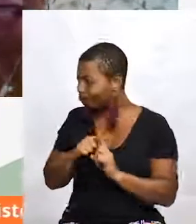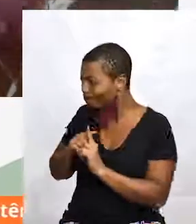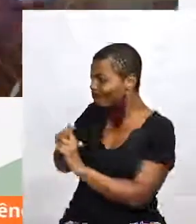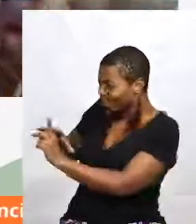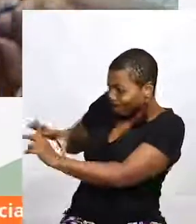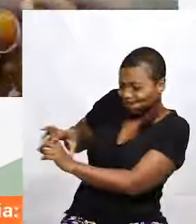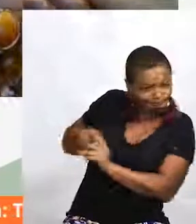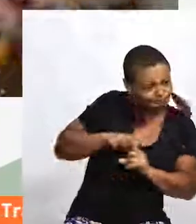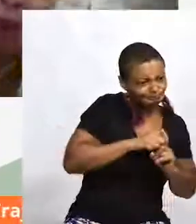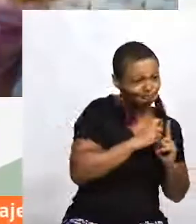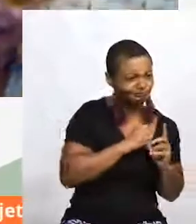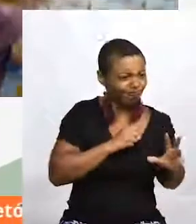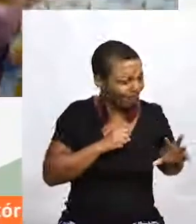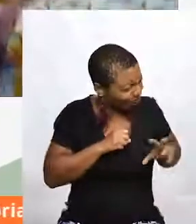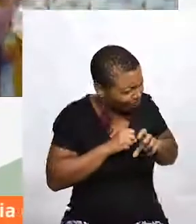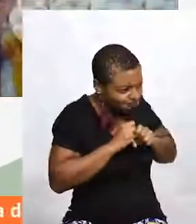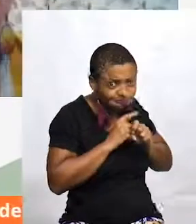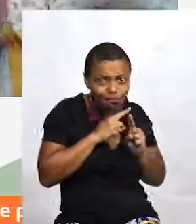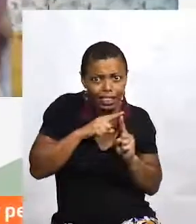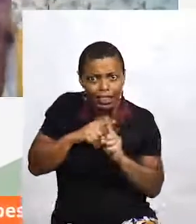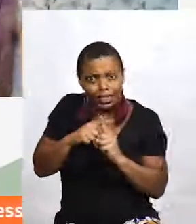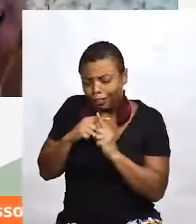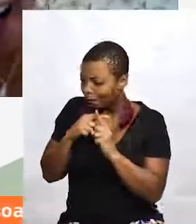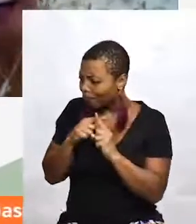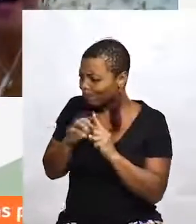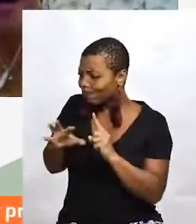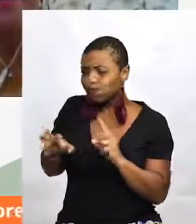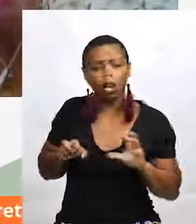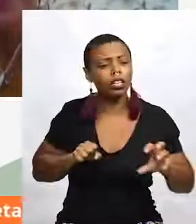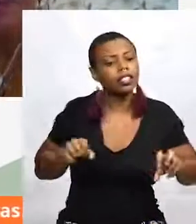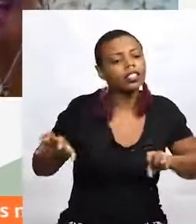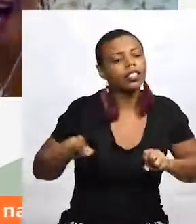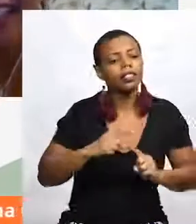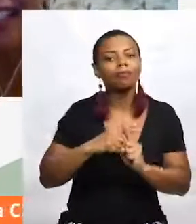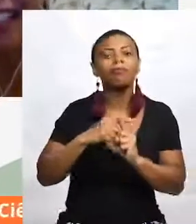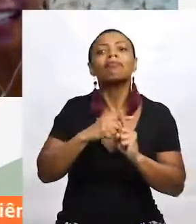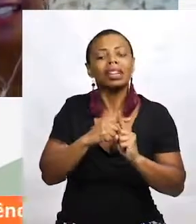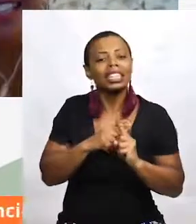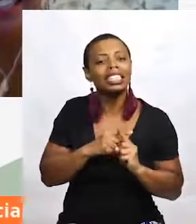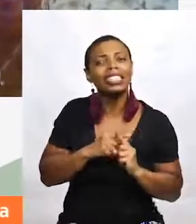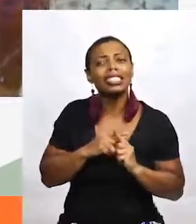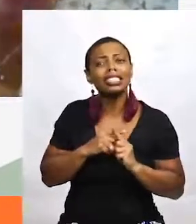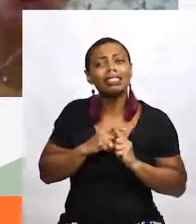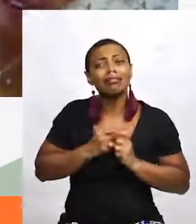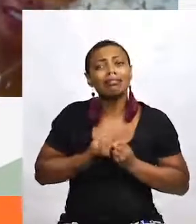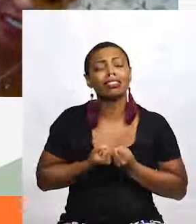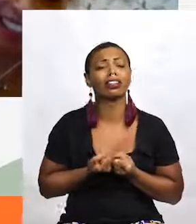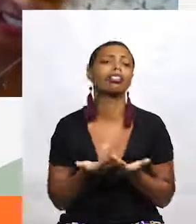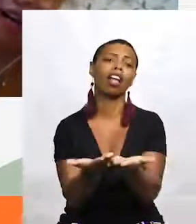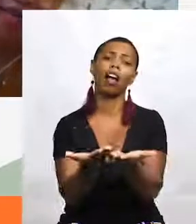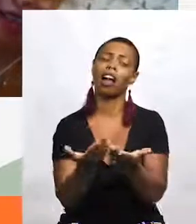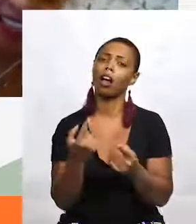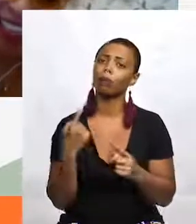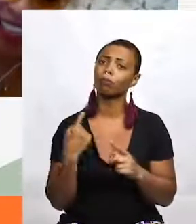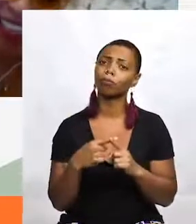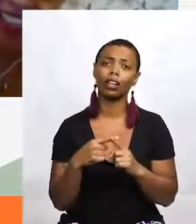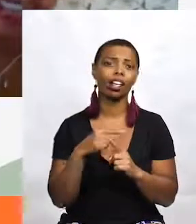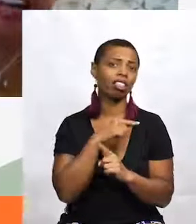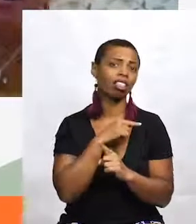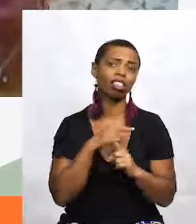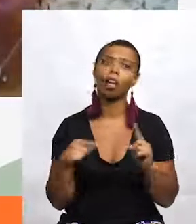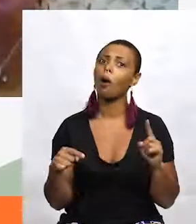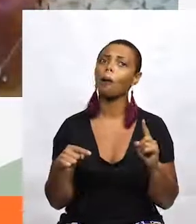Eu espremo, aperto, estico, porque a gente não pode deixar a bola